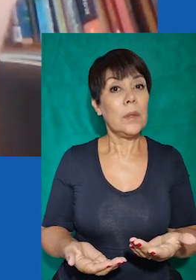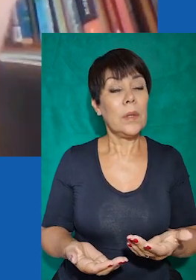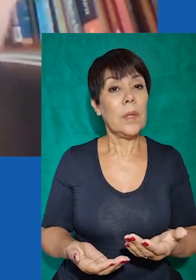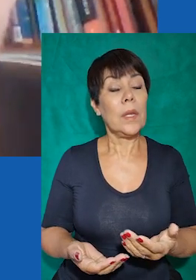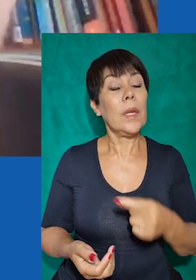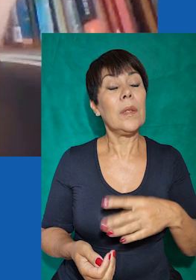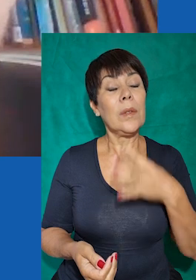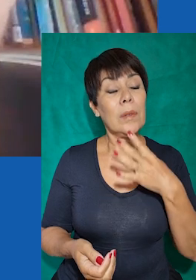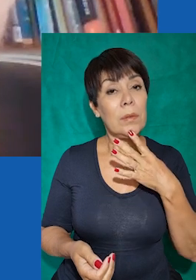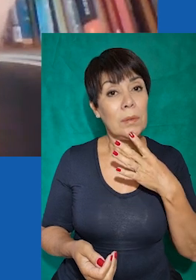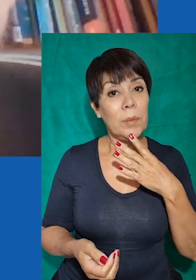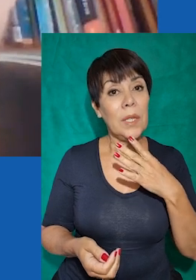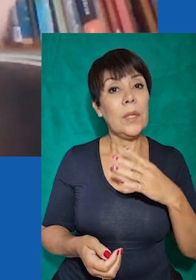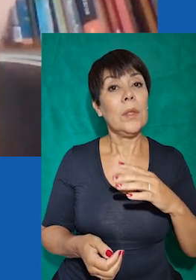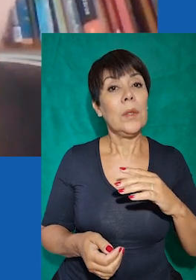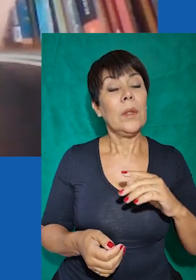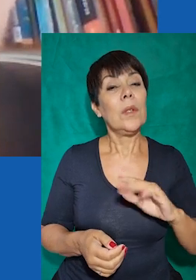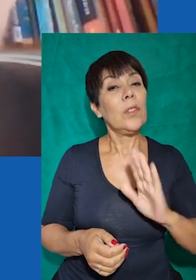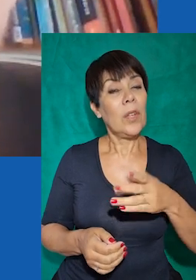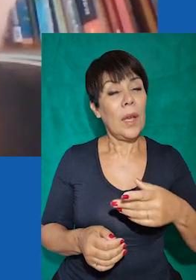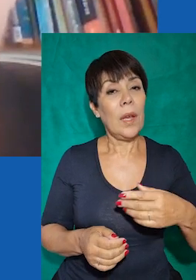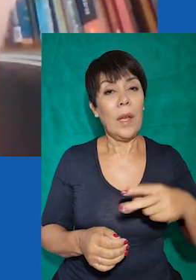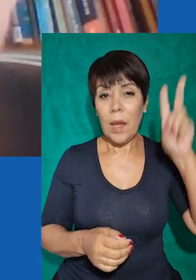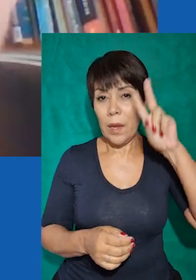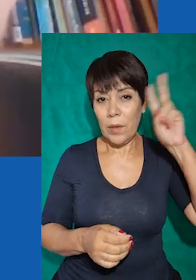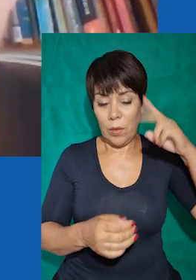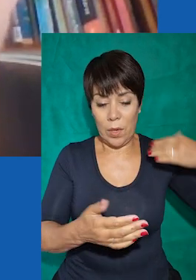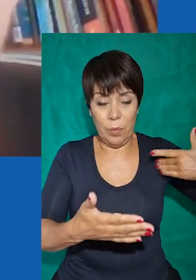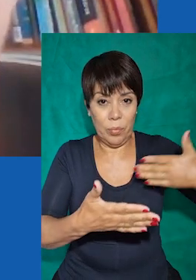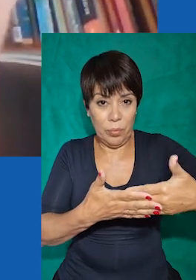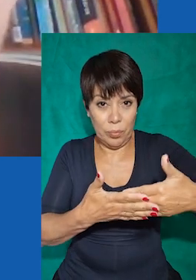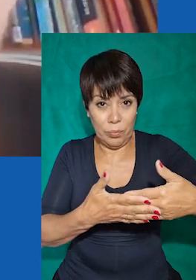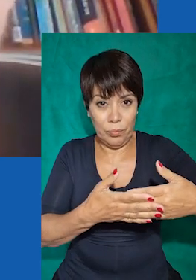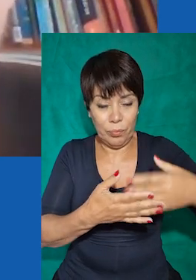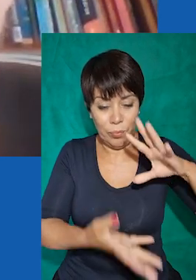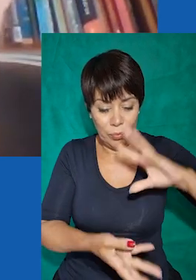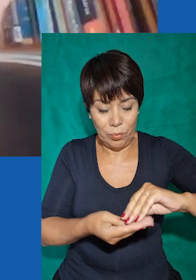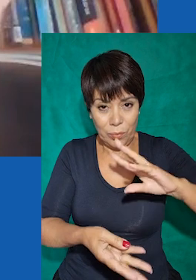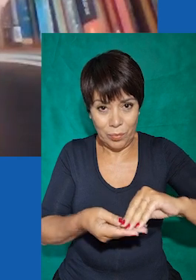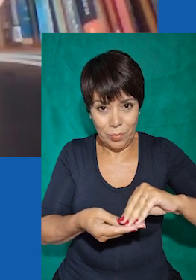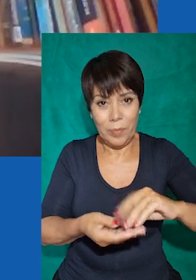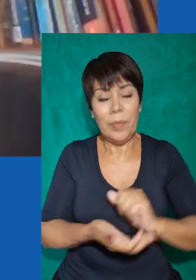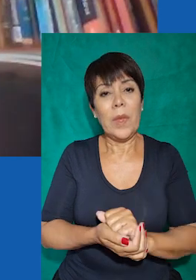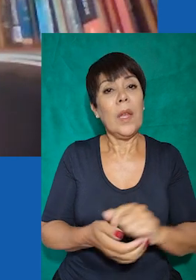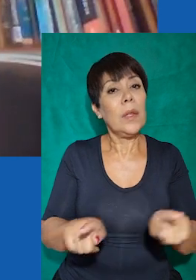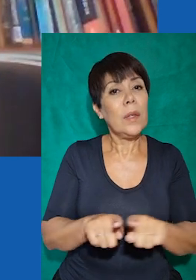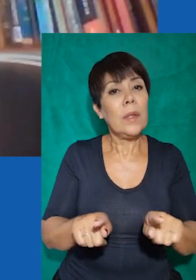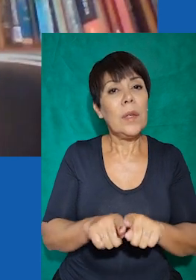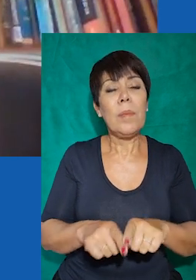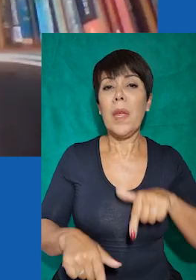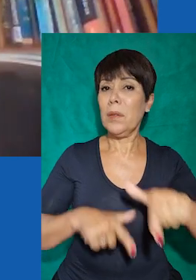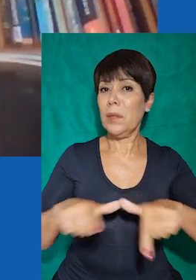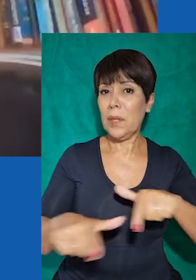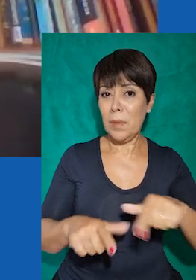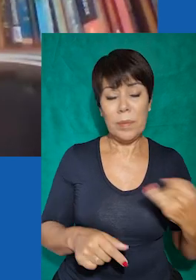esse reconhecimento vem de toda essa biografia dela, né? E, em particular, da sua